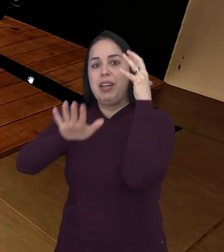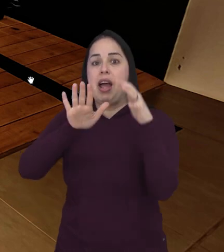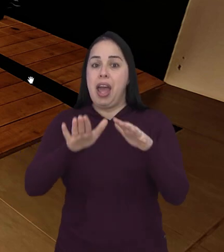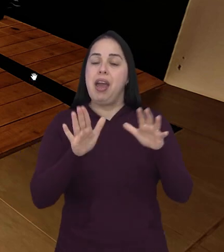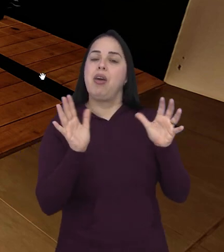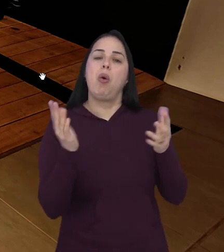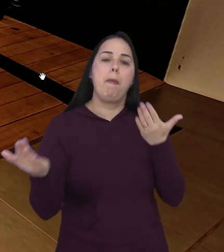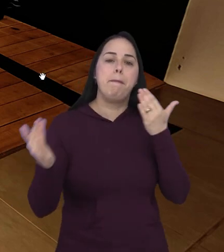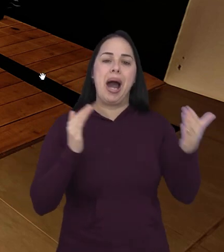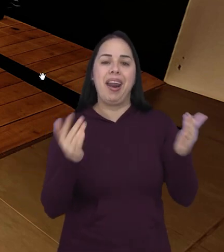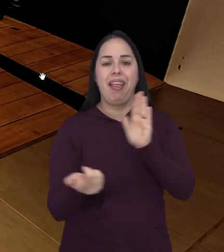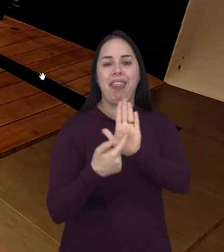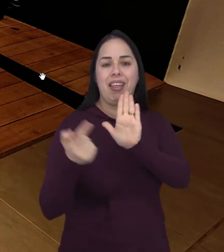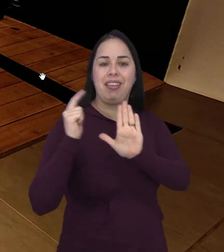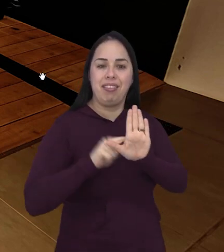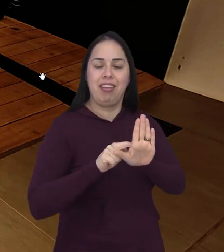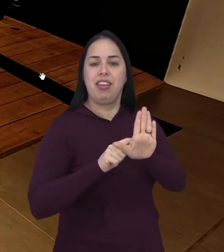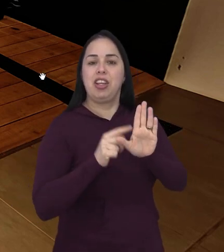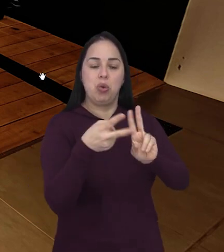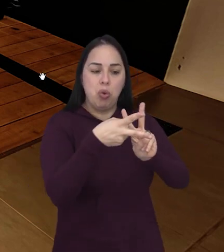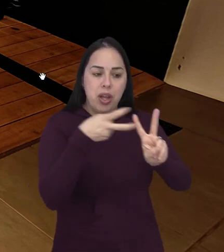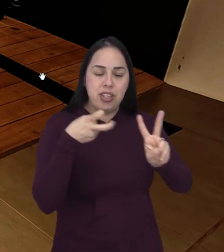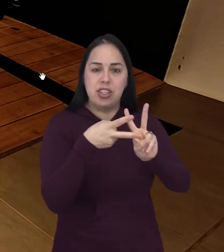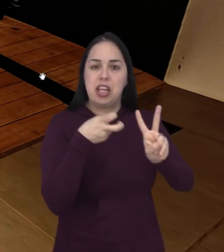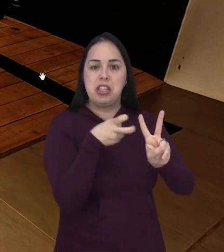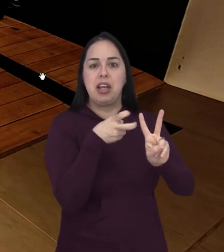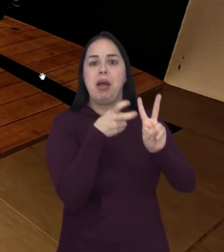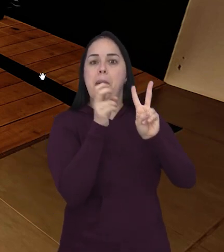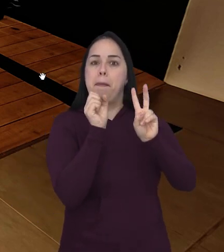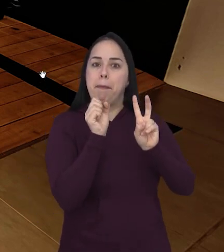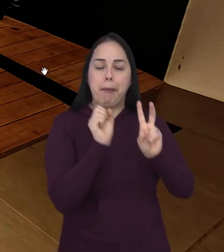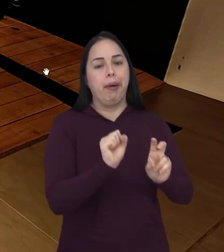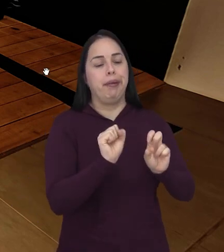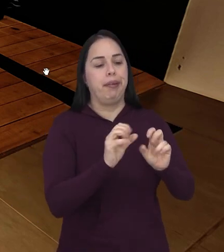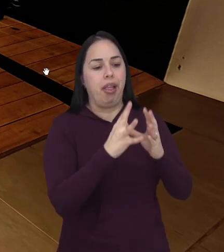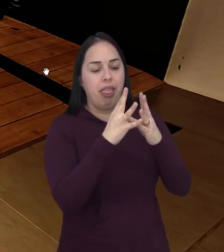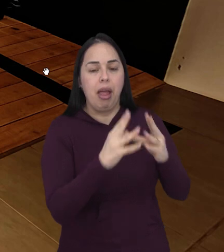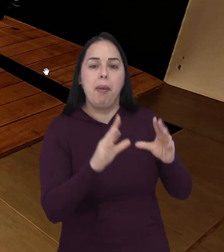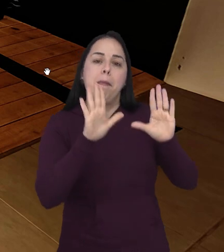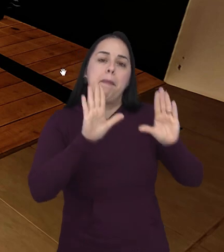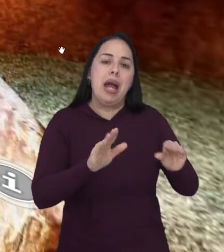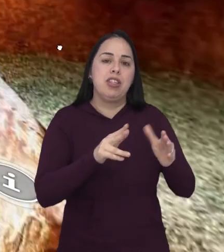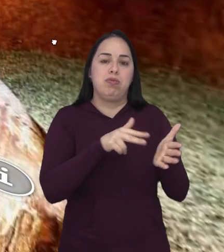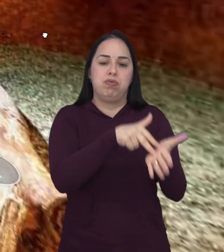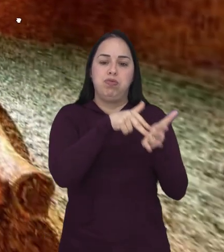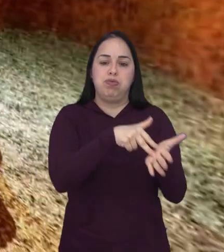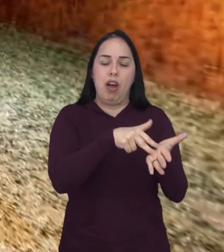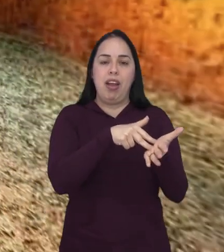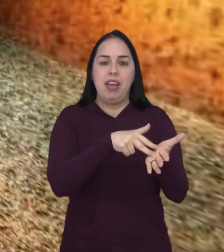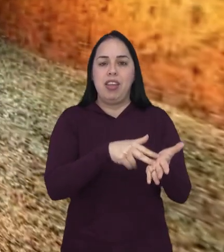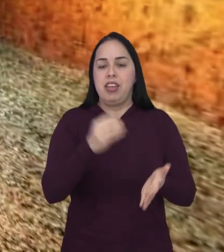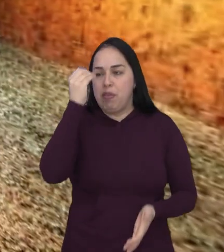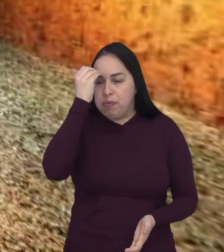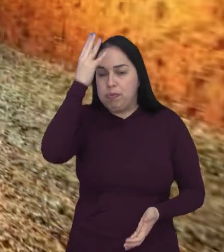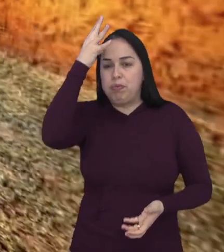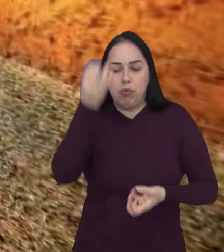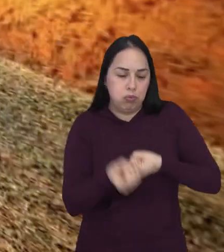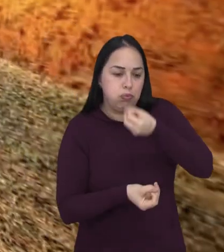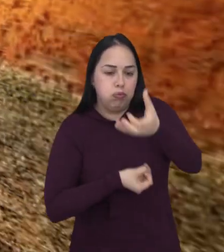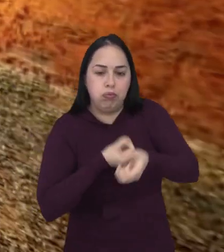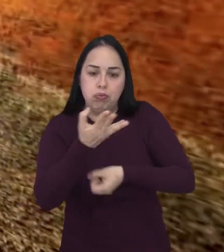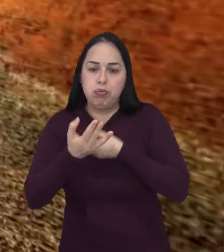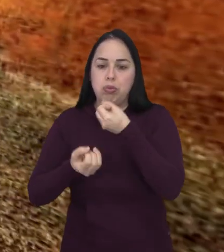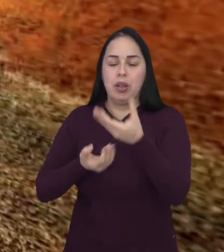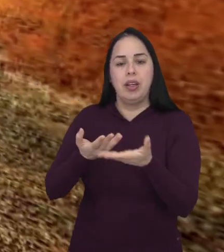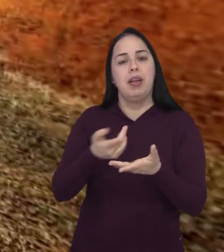ameaças externas, se mantém firme através da coletividade e do compartilhamento de saberes. A mostra é um